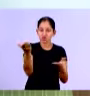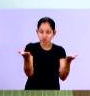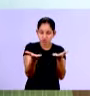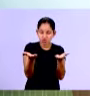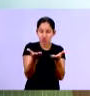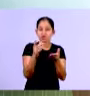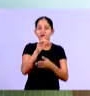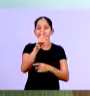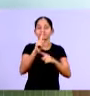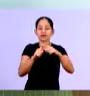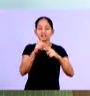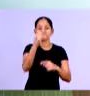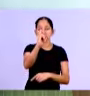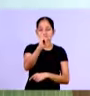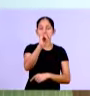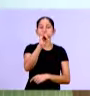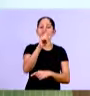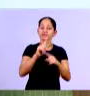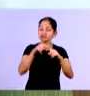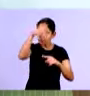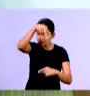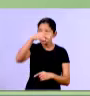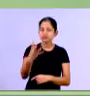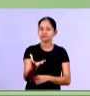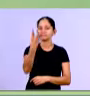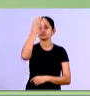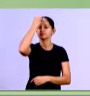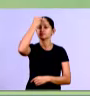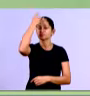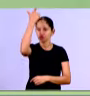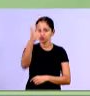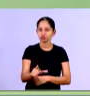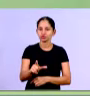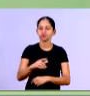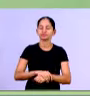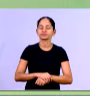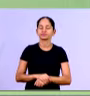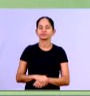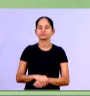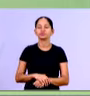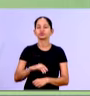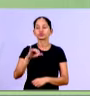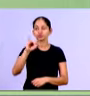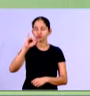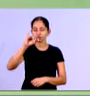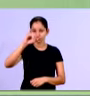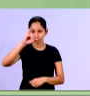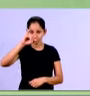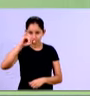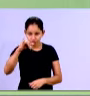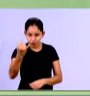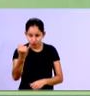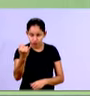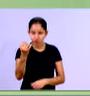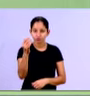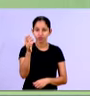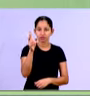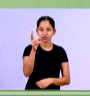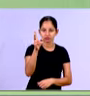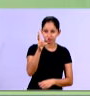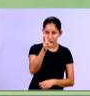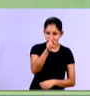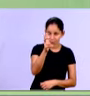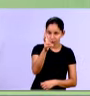vezes I, taxa, vezes N. Vamos anotar ela para não esquecermos? Juros é igual